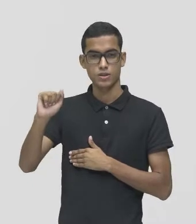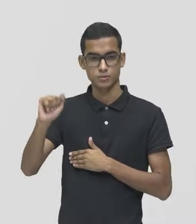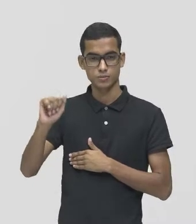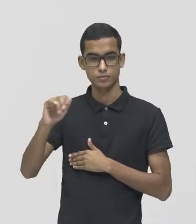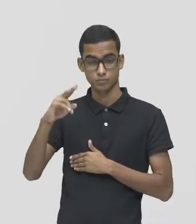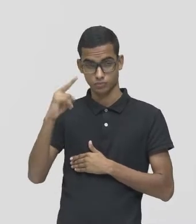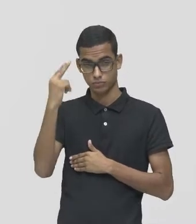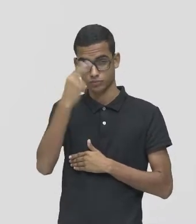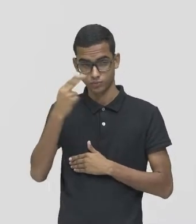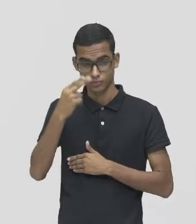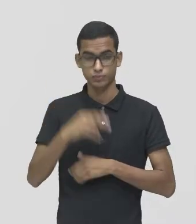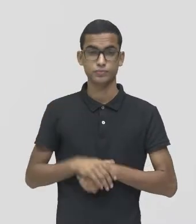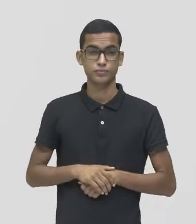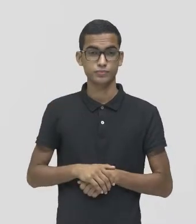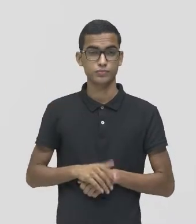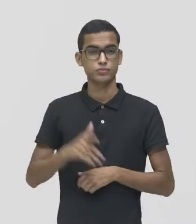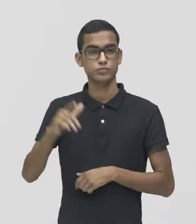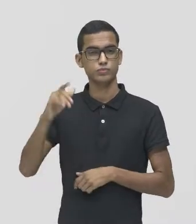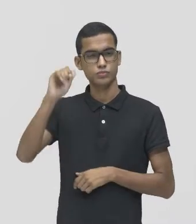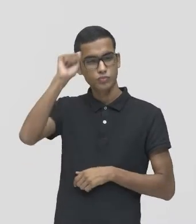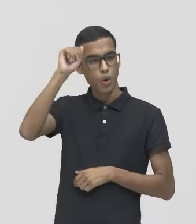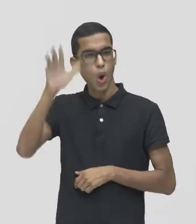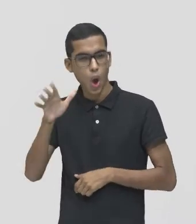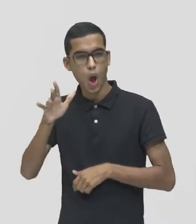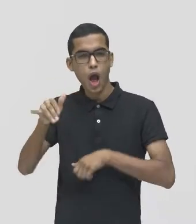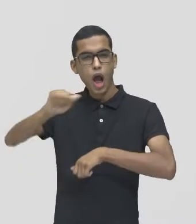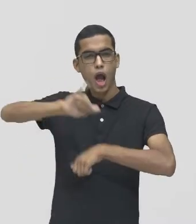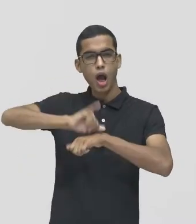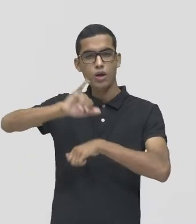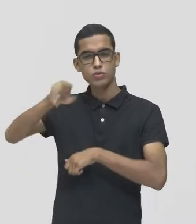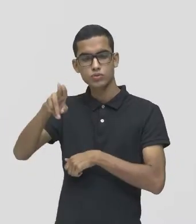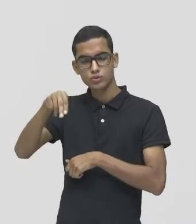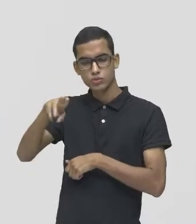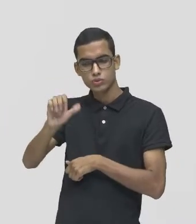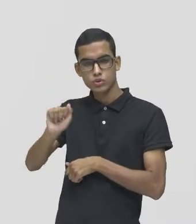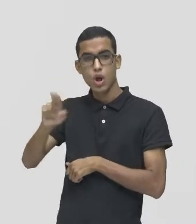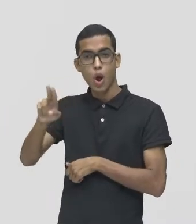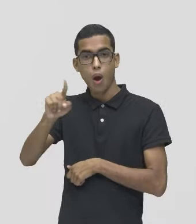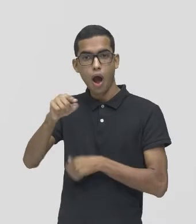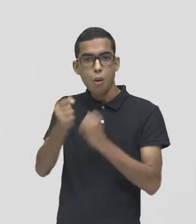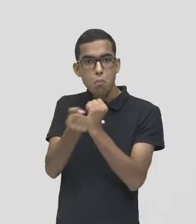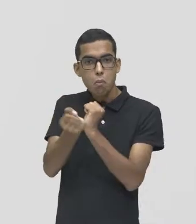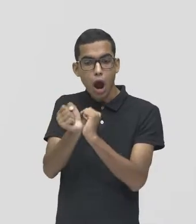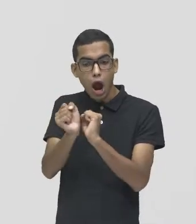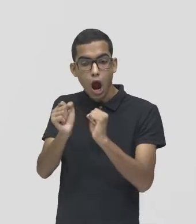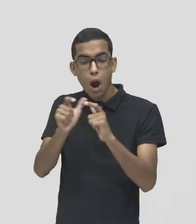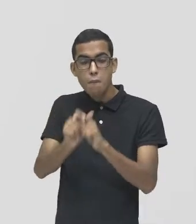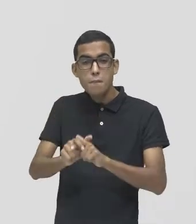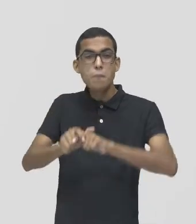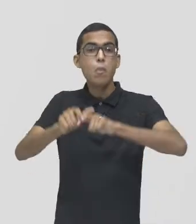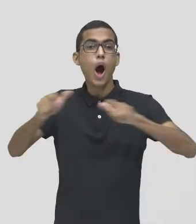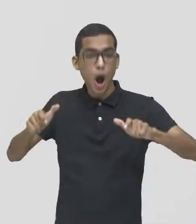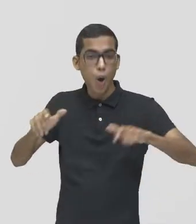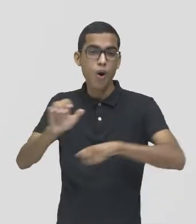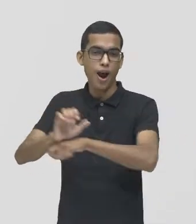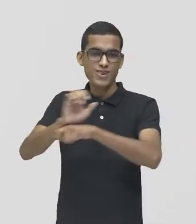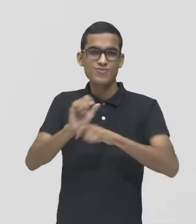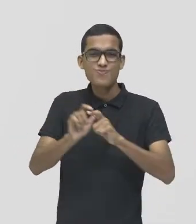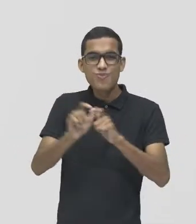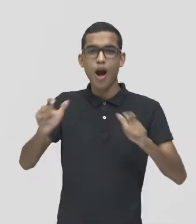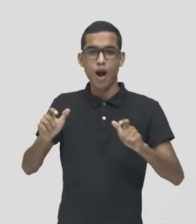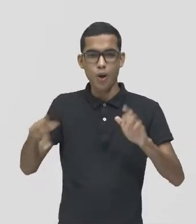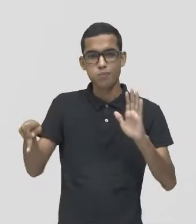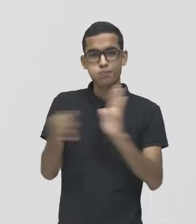O Alasca, cuja capital é Juneau, é o maior estado estadunidense, né? Assim que a gente chama em relação aos